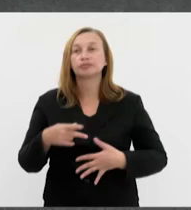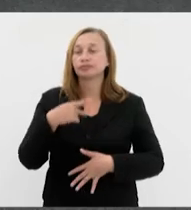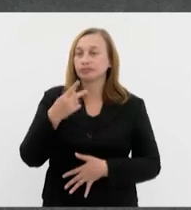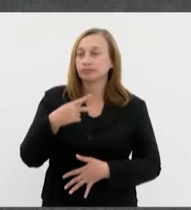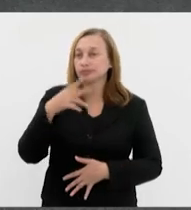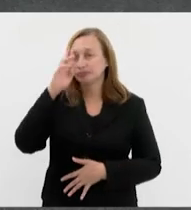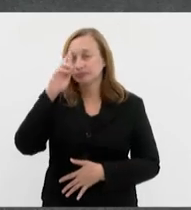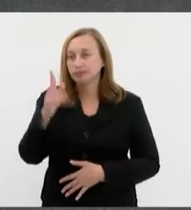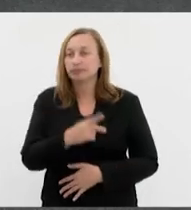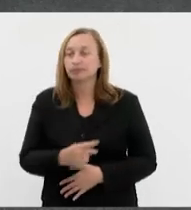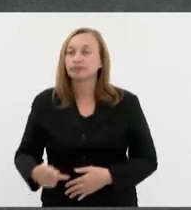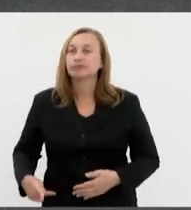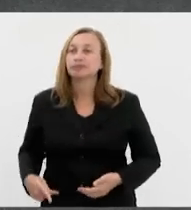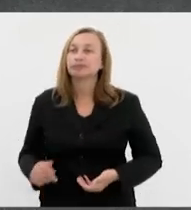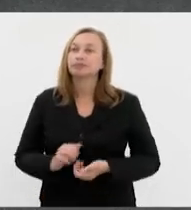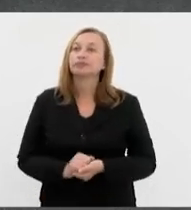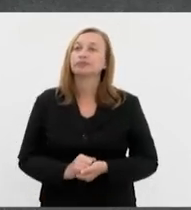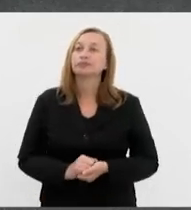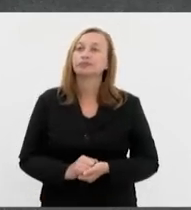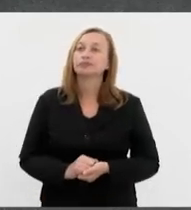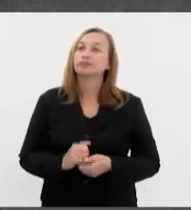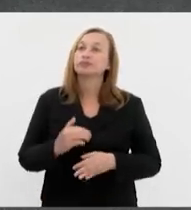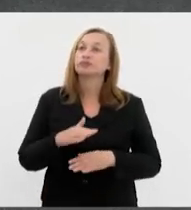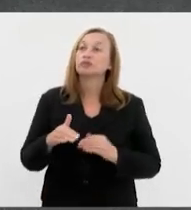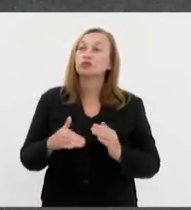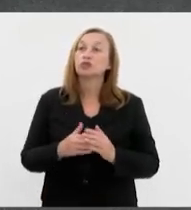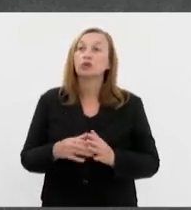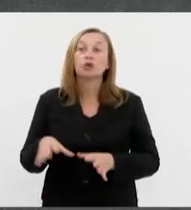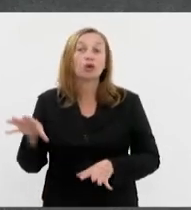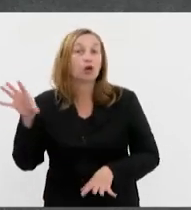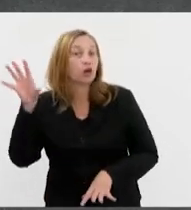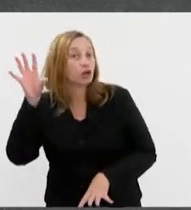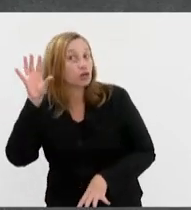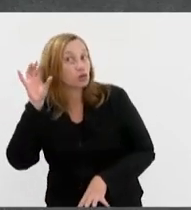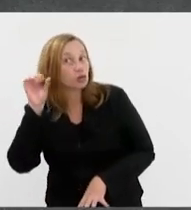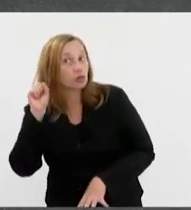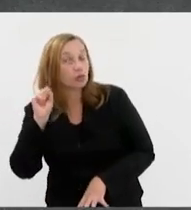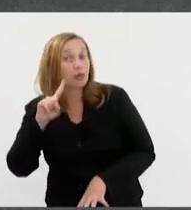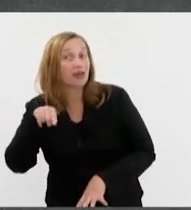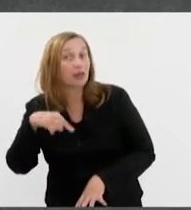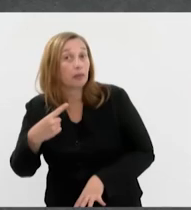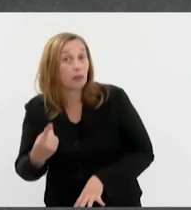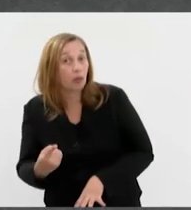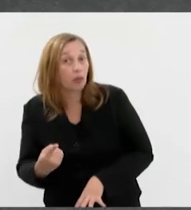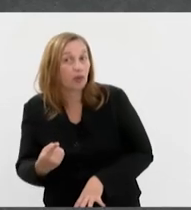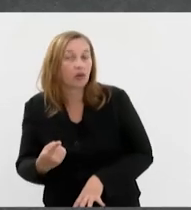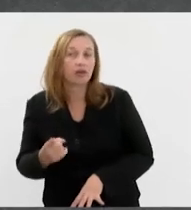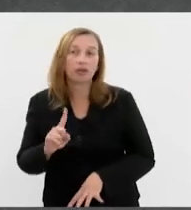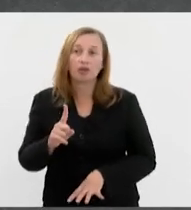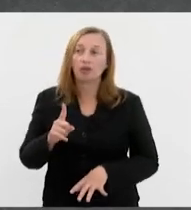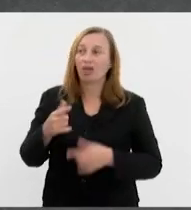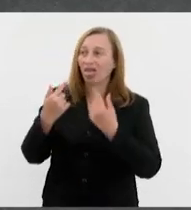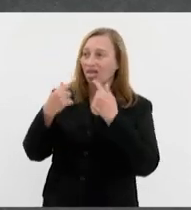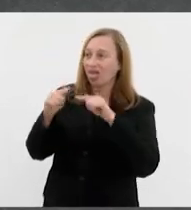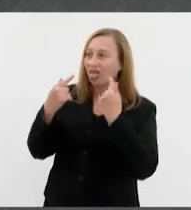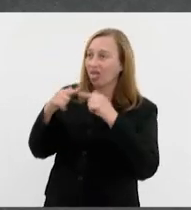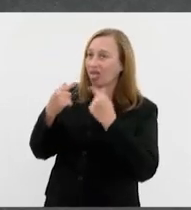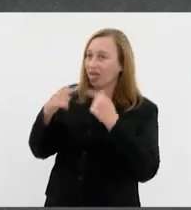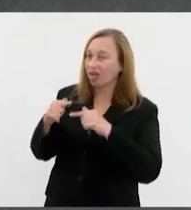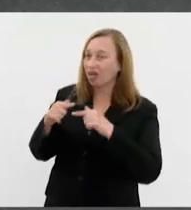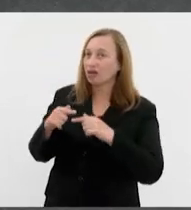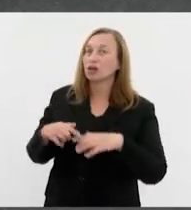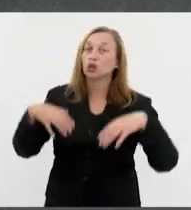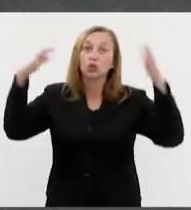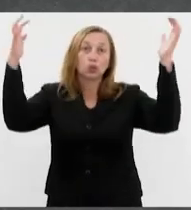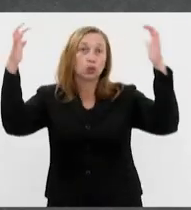senhora presidente, para que todos ouçam, para ninguém reclamar depois, que chova ou